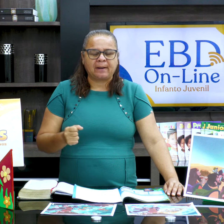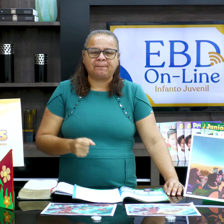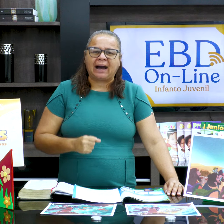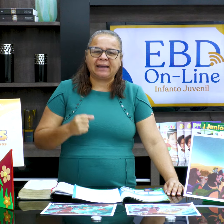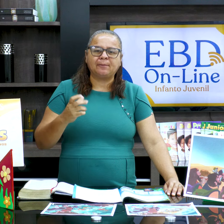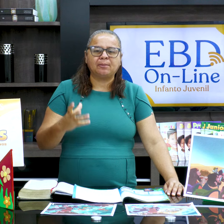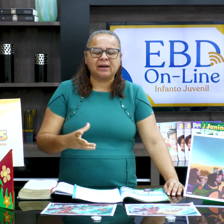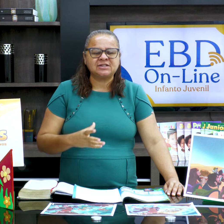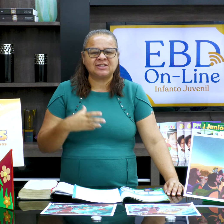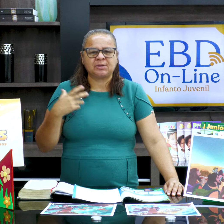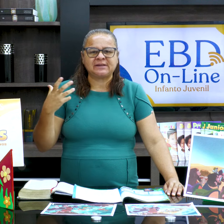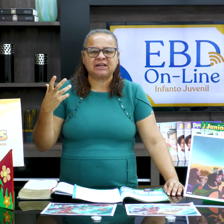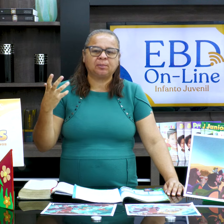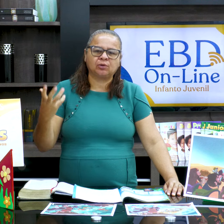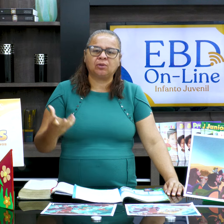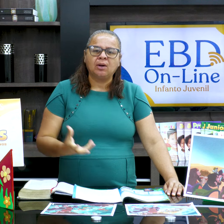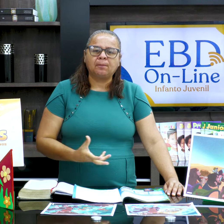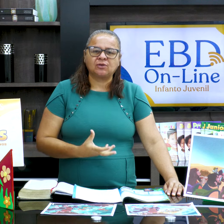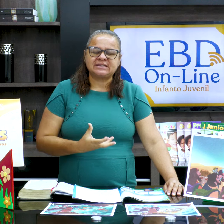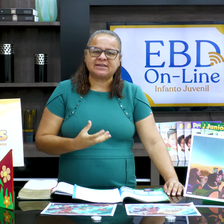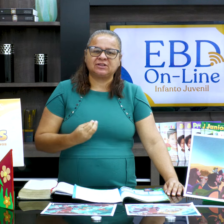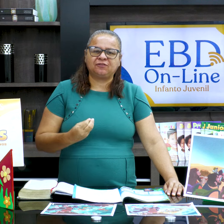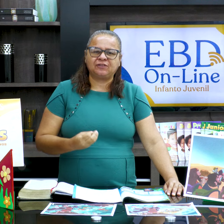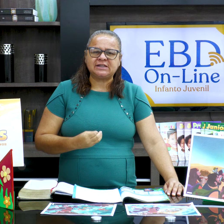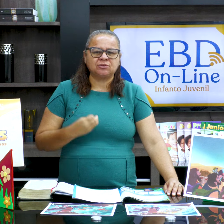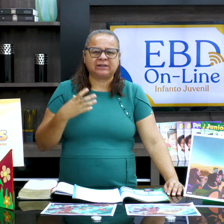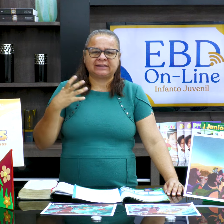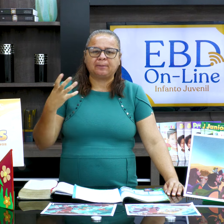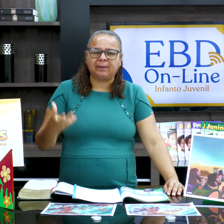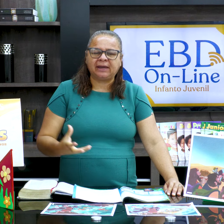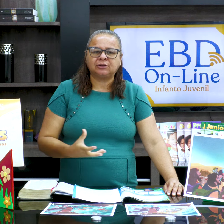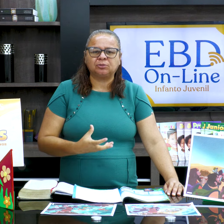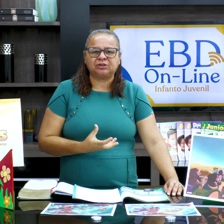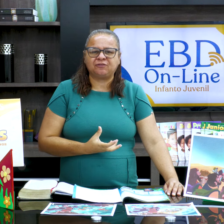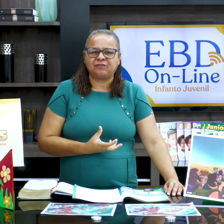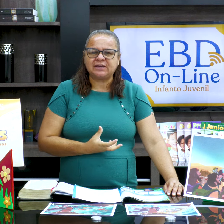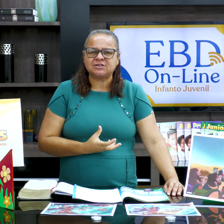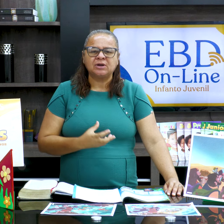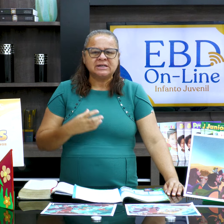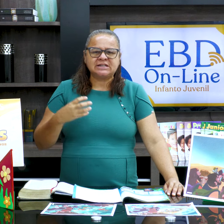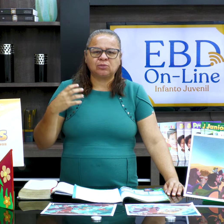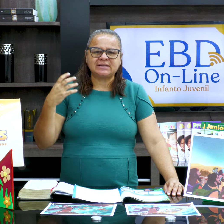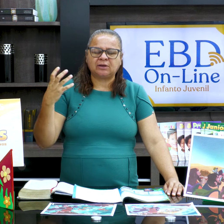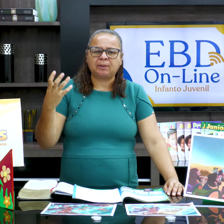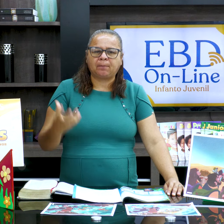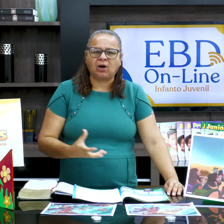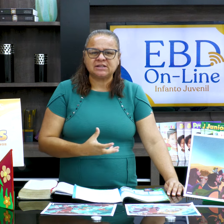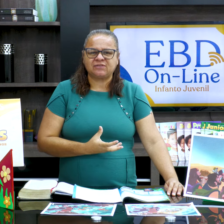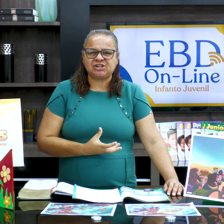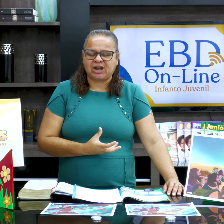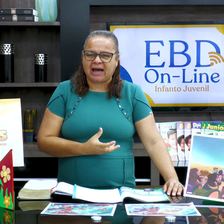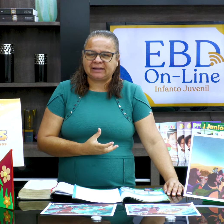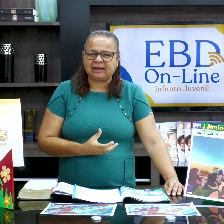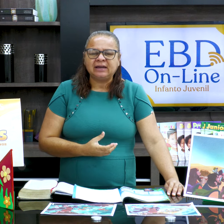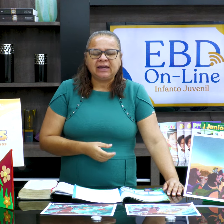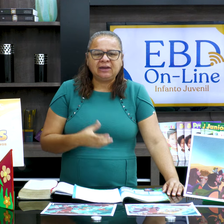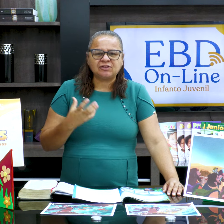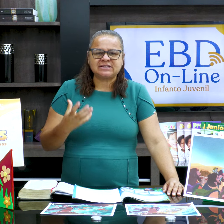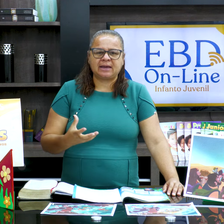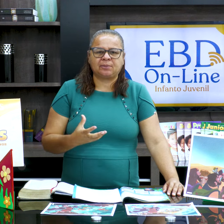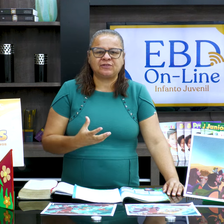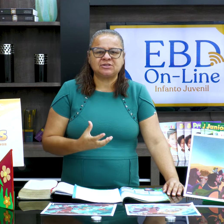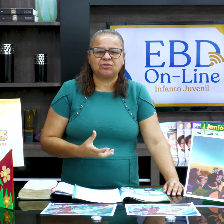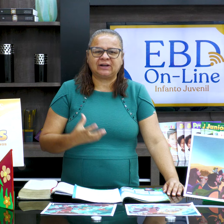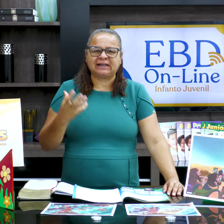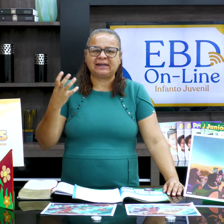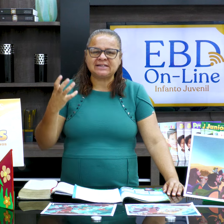Talvez o papai a mamãe esteja passando por um processo difícil um tratamento muito difícil situação de portas fechad e